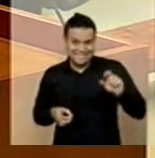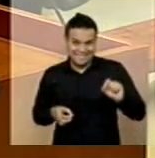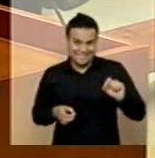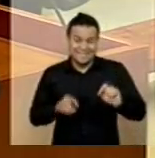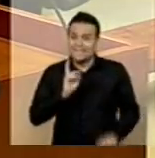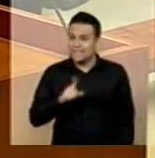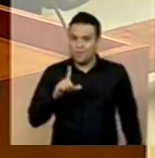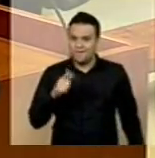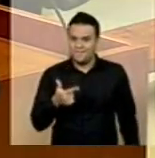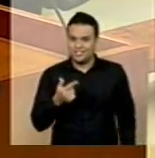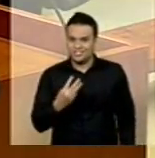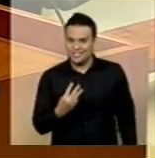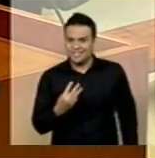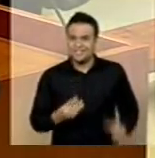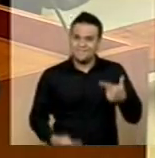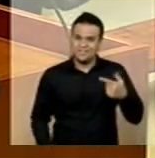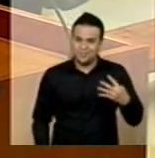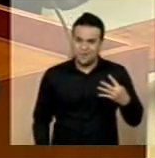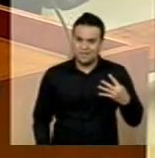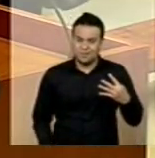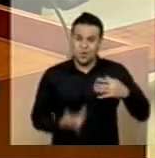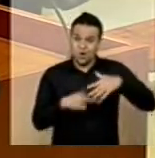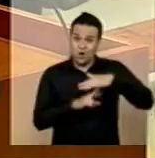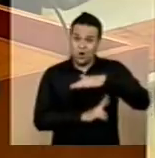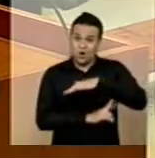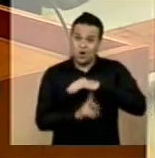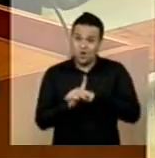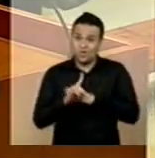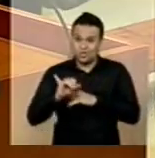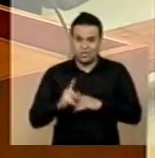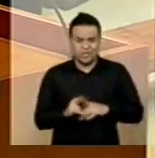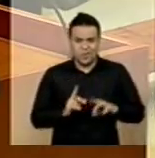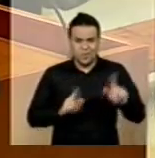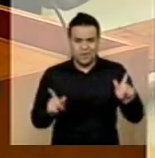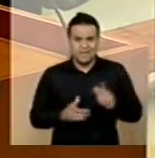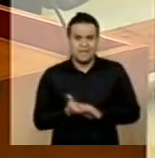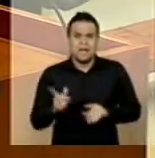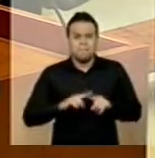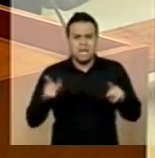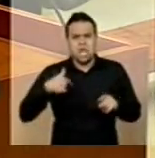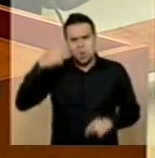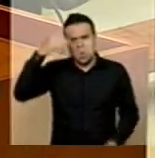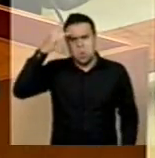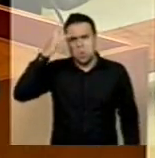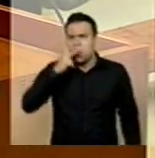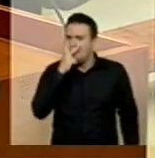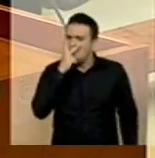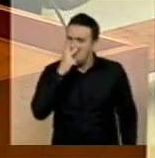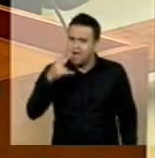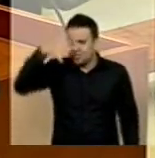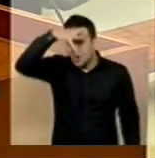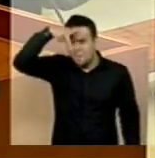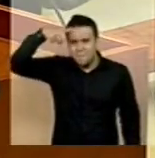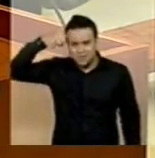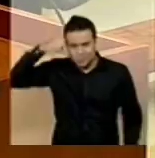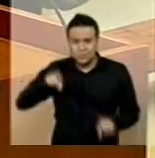23 em 24, como nesse precedente da ministra Carmen. E, salvo engano, em Mato Grosso, mas há colegas que vão me corrigir, eu